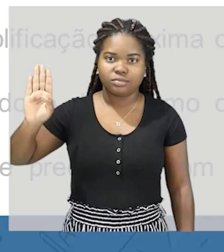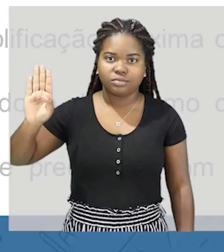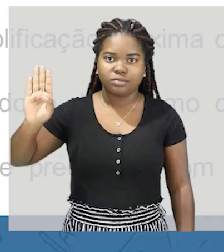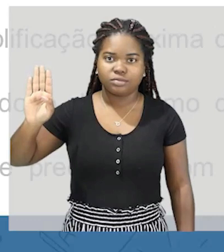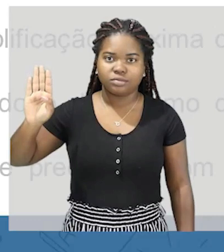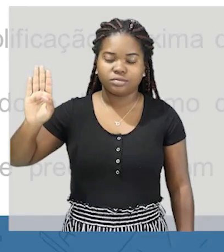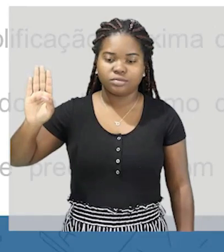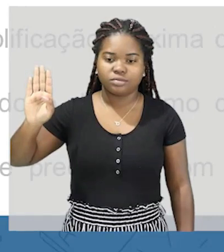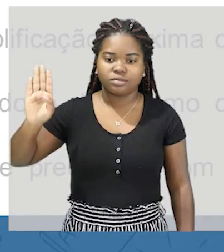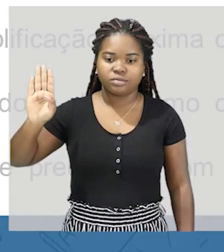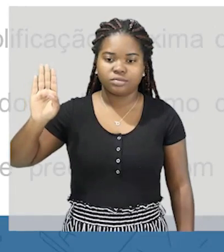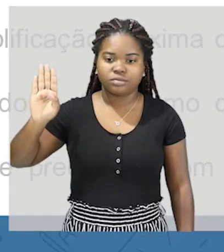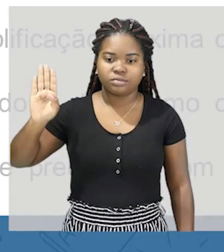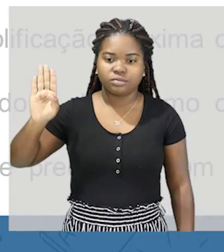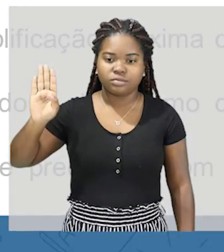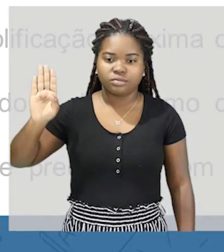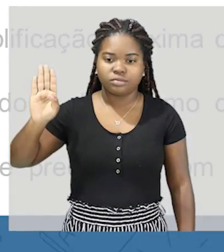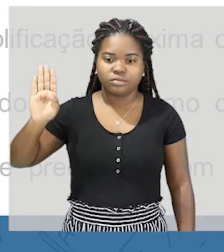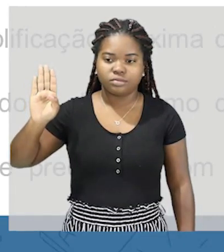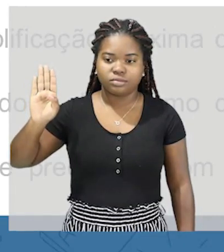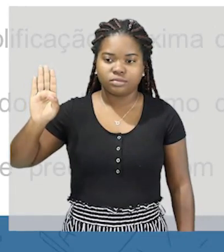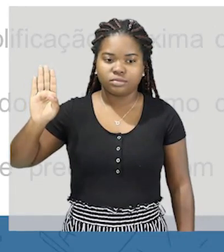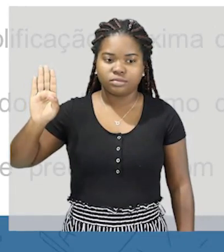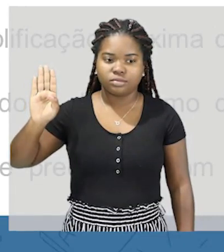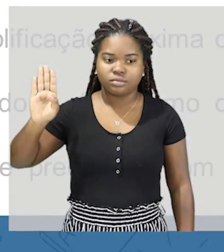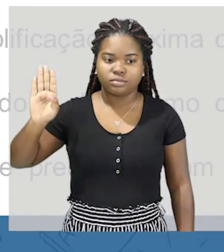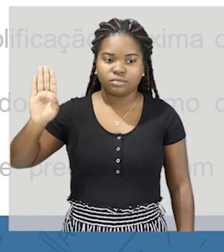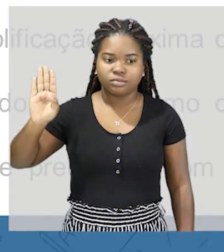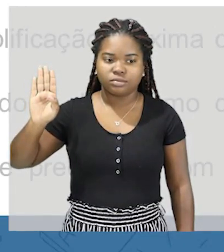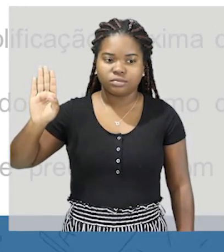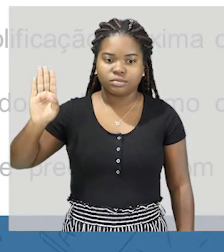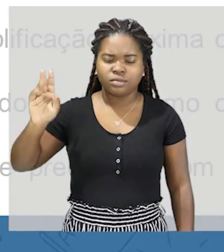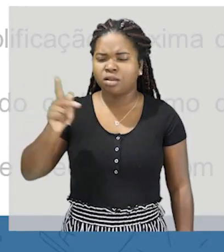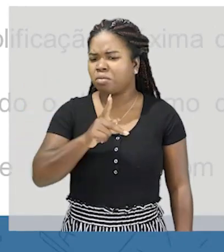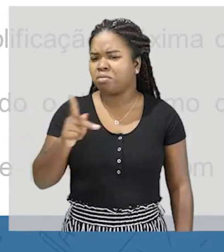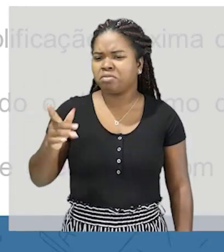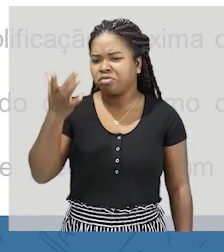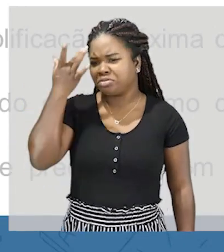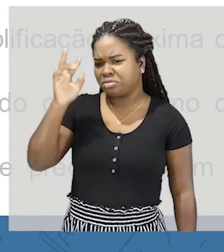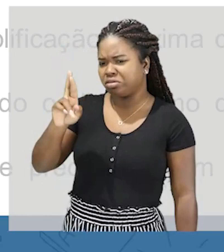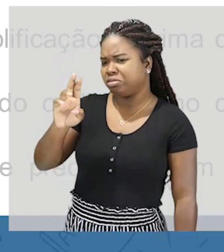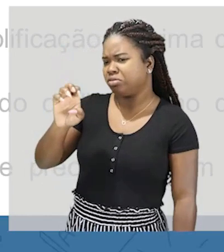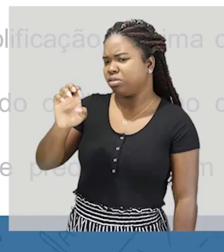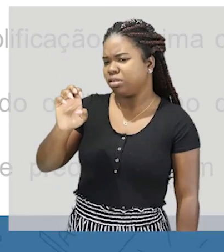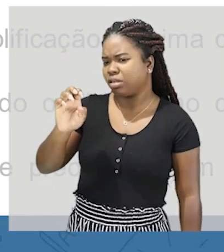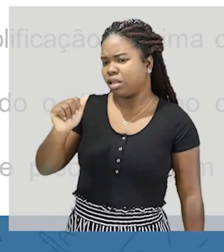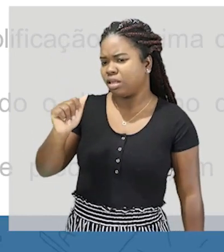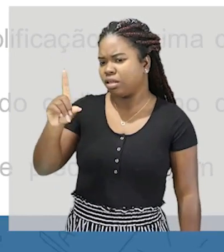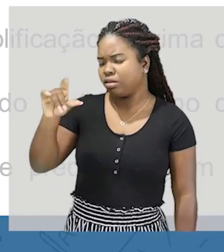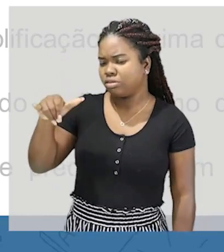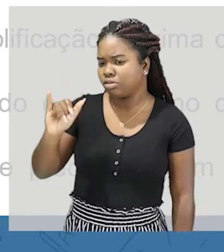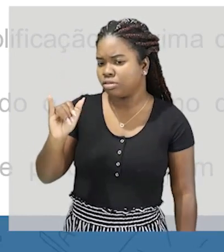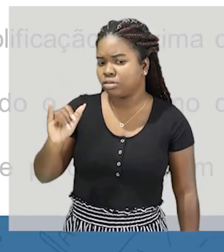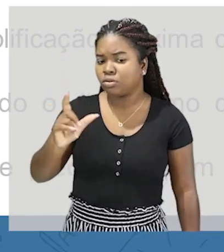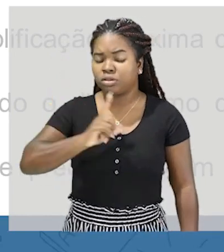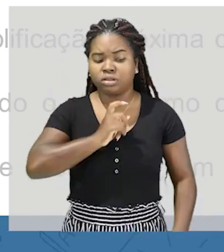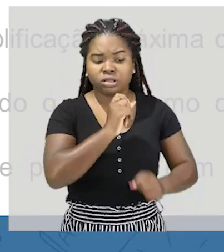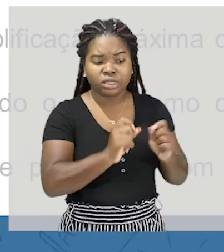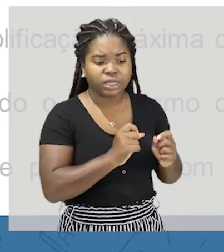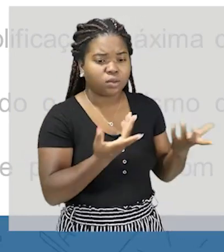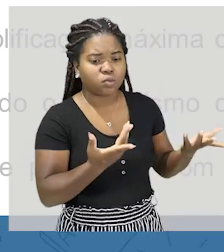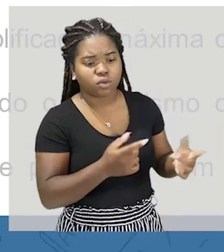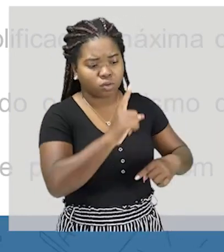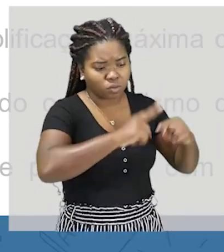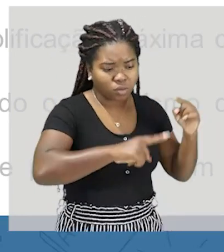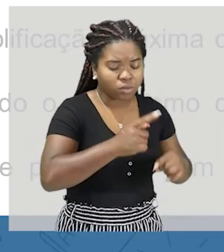do cotidiano, dialogando com o ready-made, aquilo que eu falei para vocês. Professor, eu não sei o que é um ready-made. É quando eu pego um objeto que tem uma